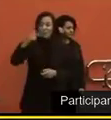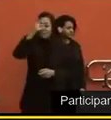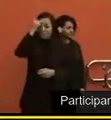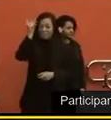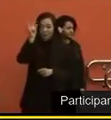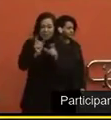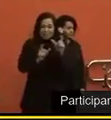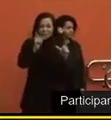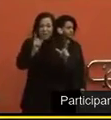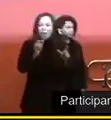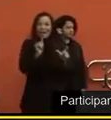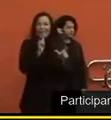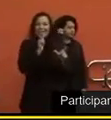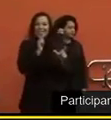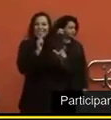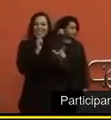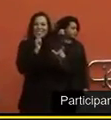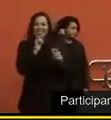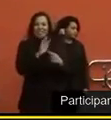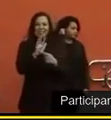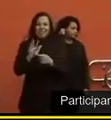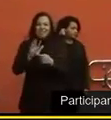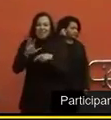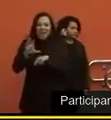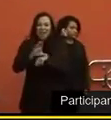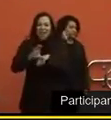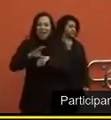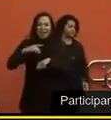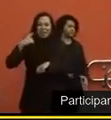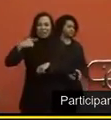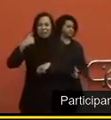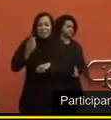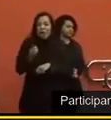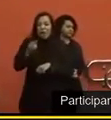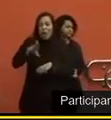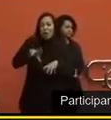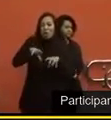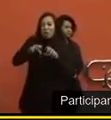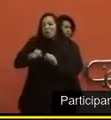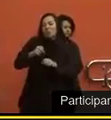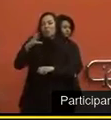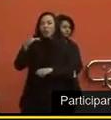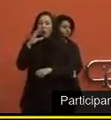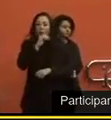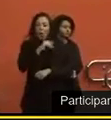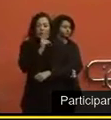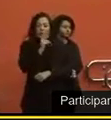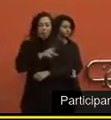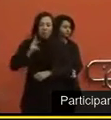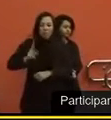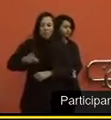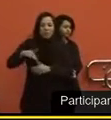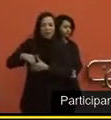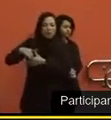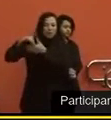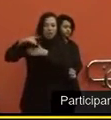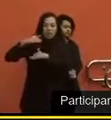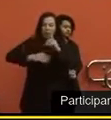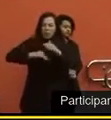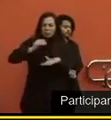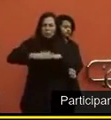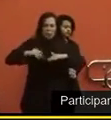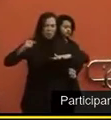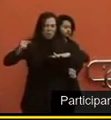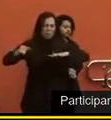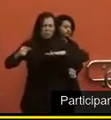Pessoas que, pelo exemplo, nos levaram a cursar a faculdade de Direito ou a fazer concurso, professores, chefes, profissionais